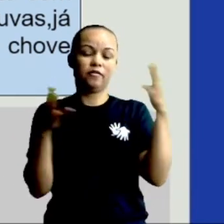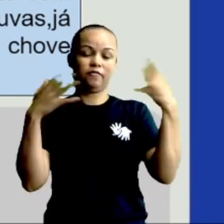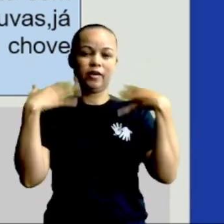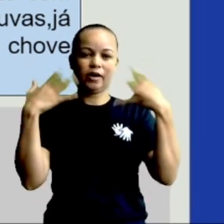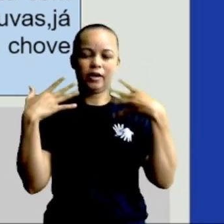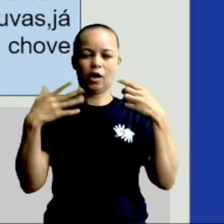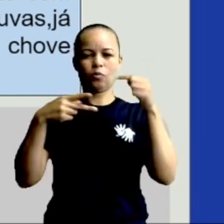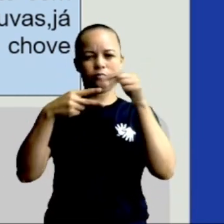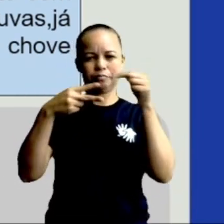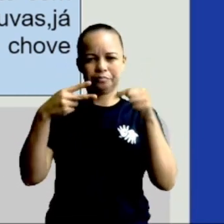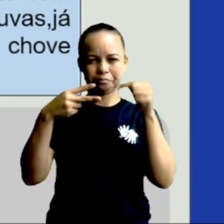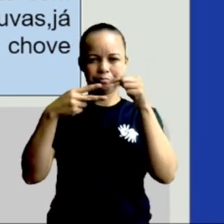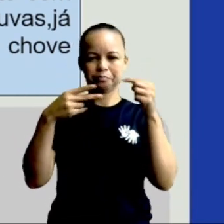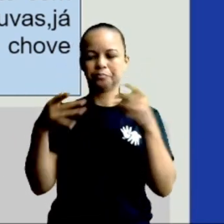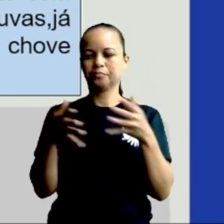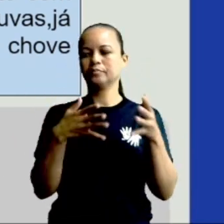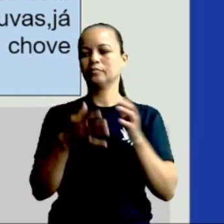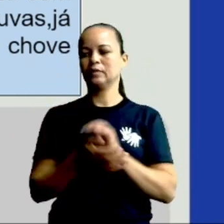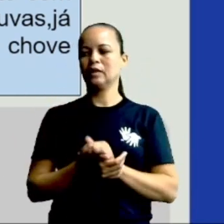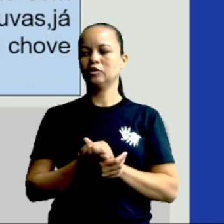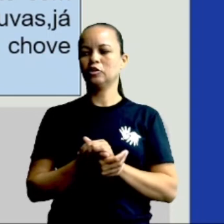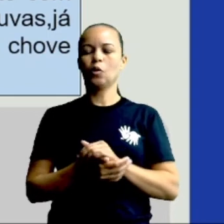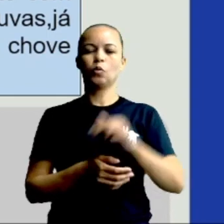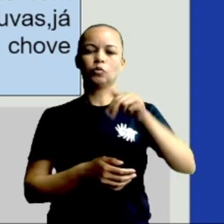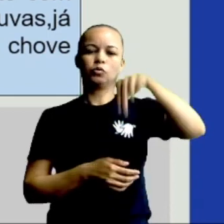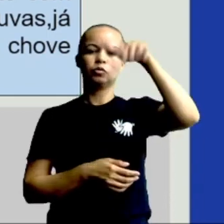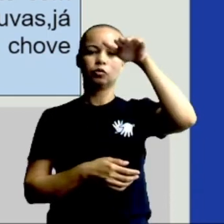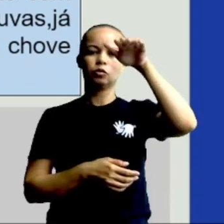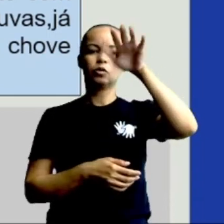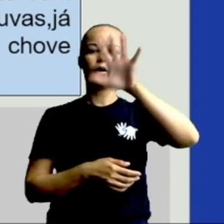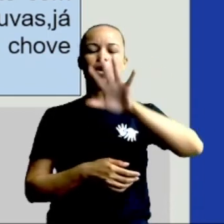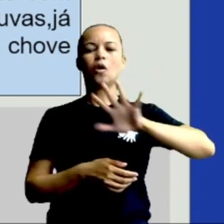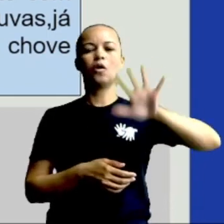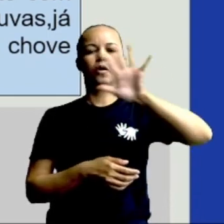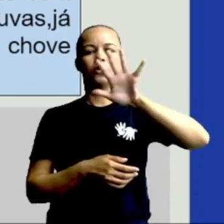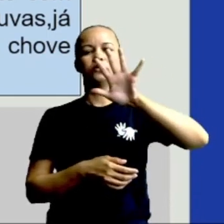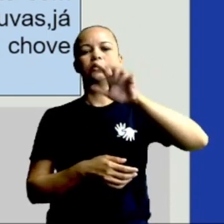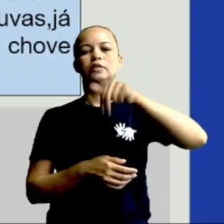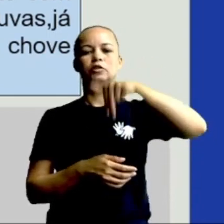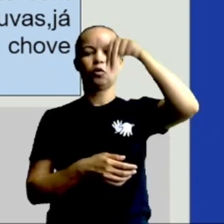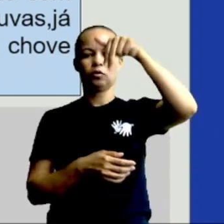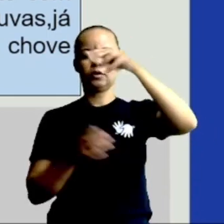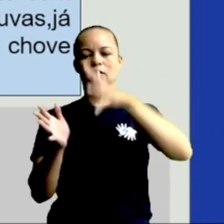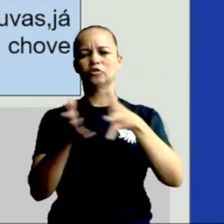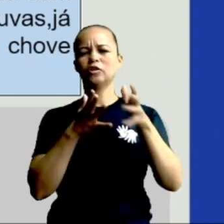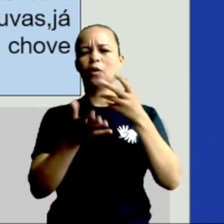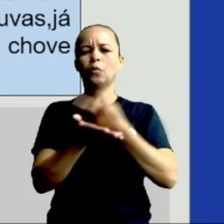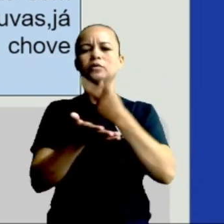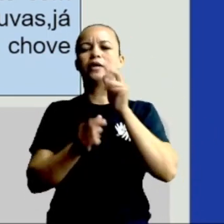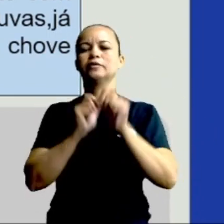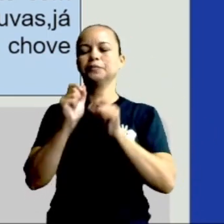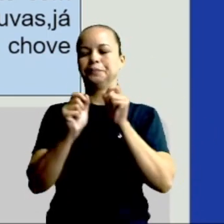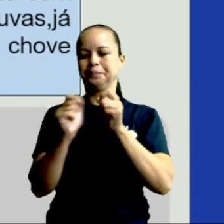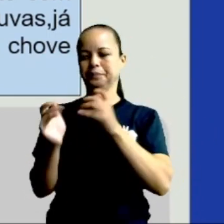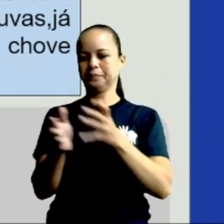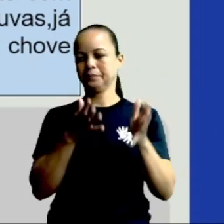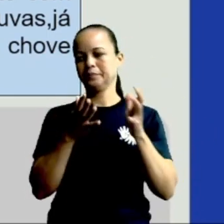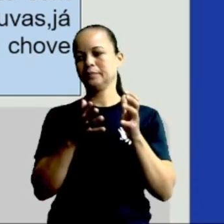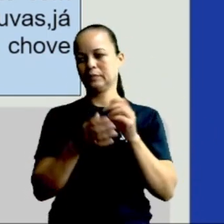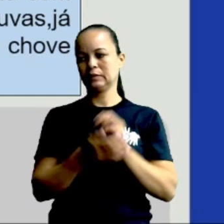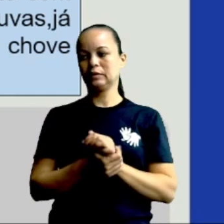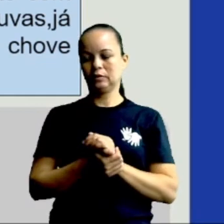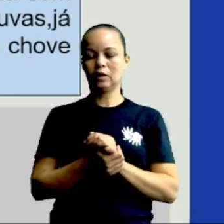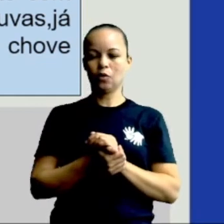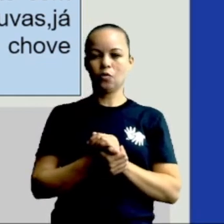primeira. Região Norte e Nordeste. O que é que acontece nessa região? Vamos ver? Ó, nessas regiões o verão é